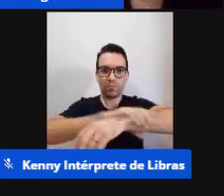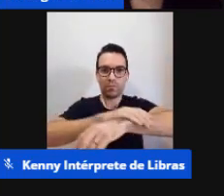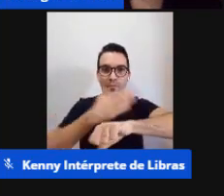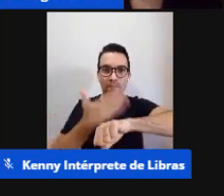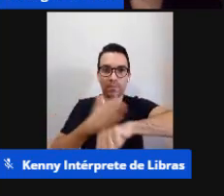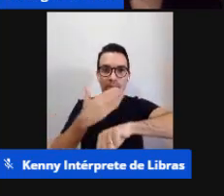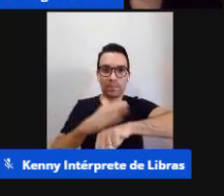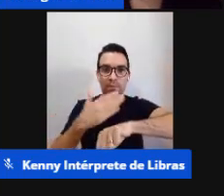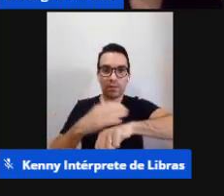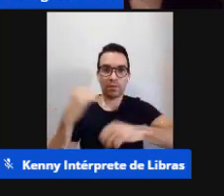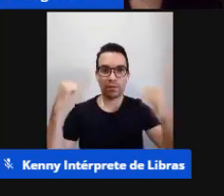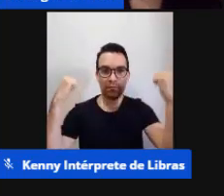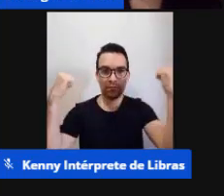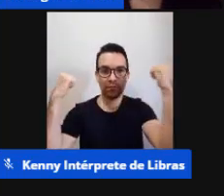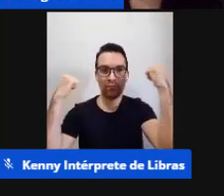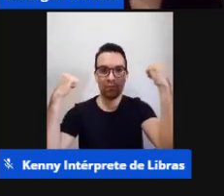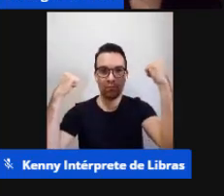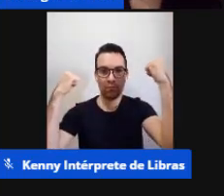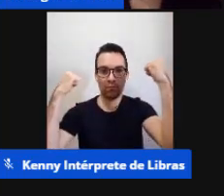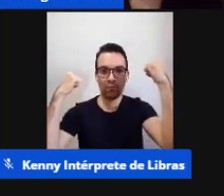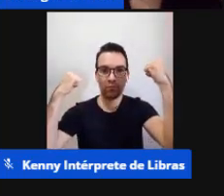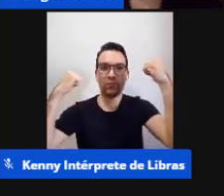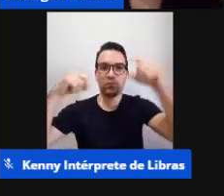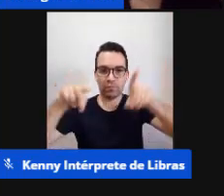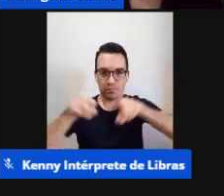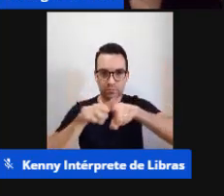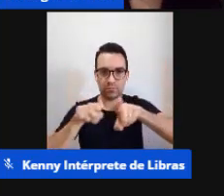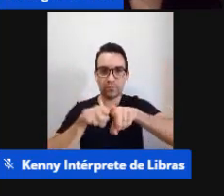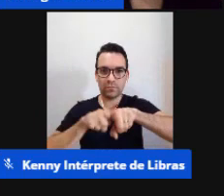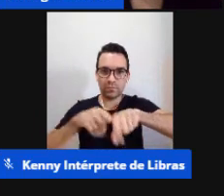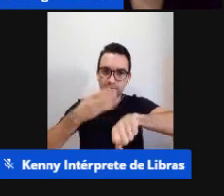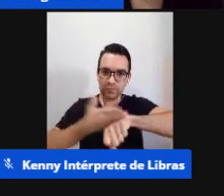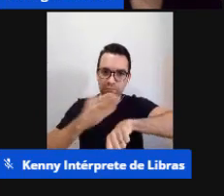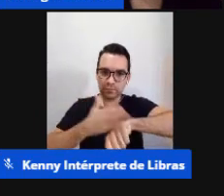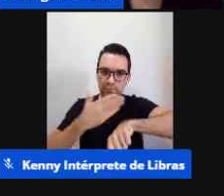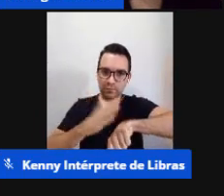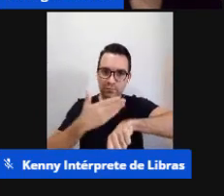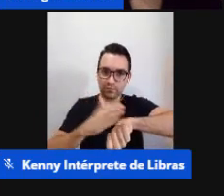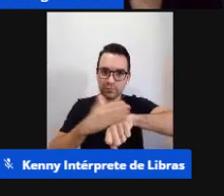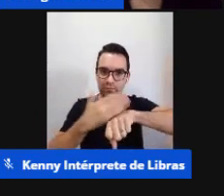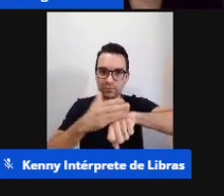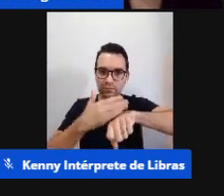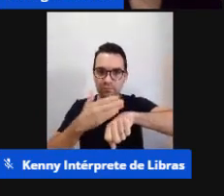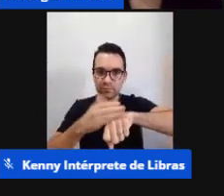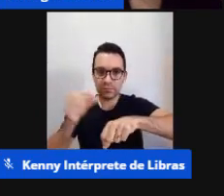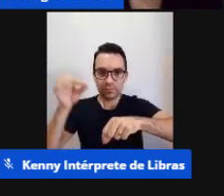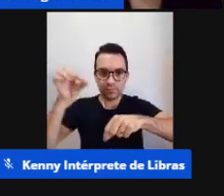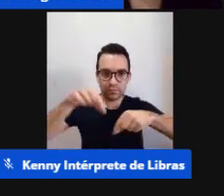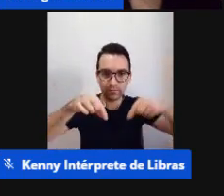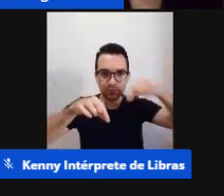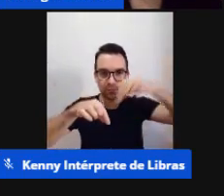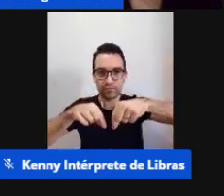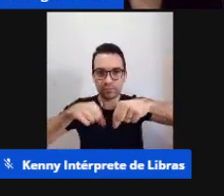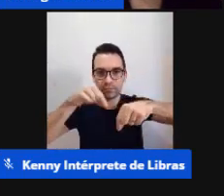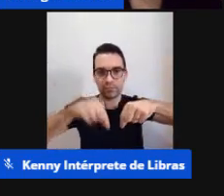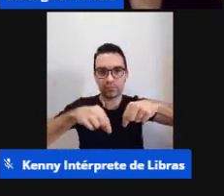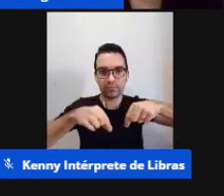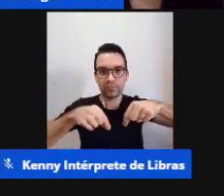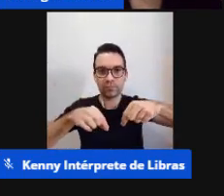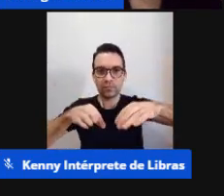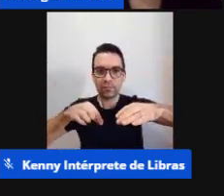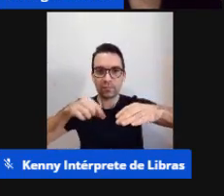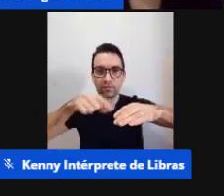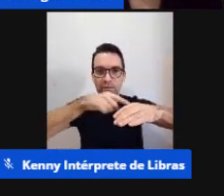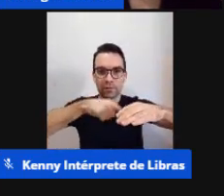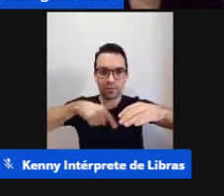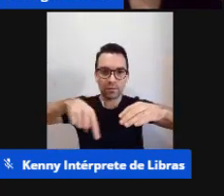força da criança também, tá? Deixa explorar, não precisa de regra nenhuma. E